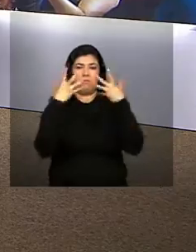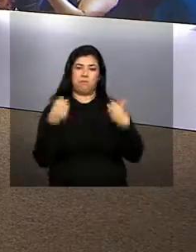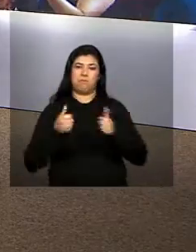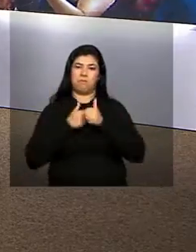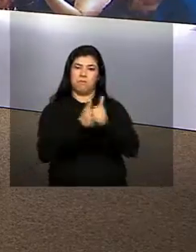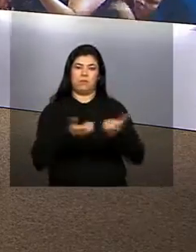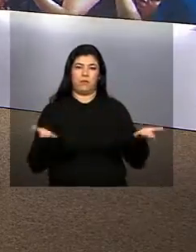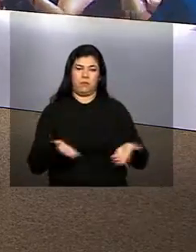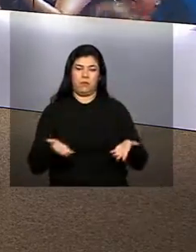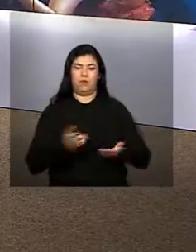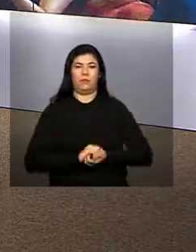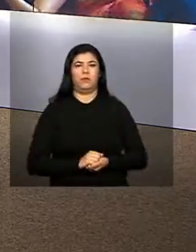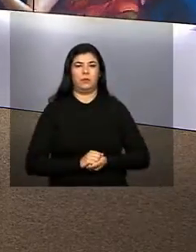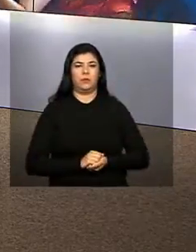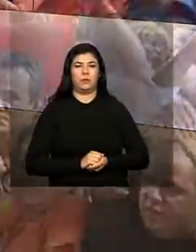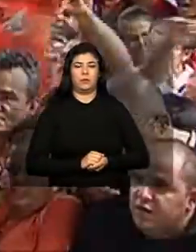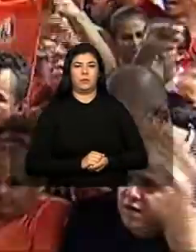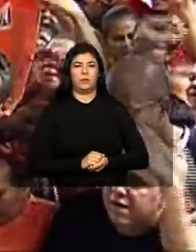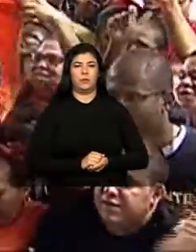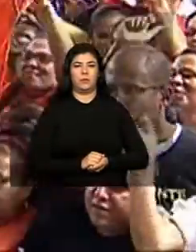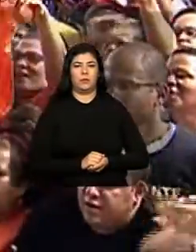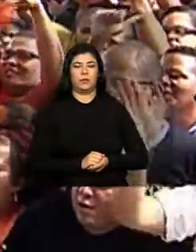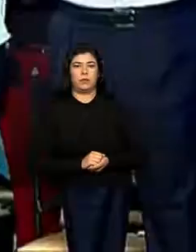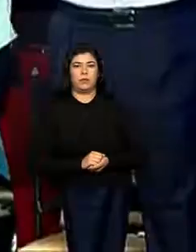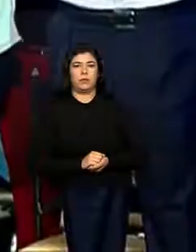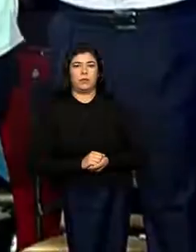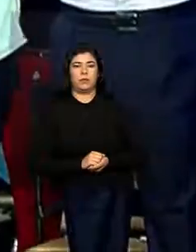nós vamos acompanhar agora.